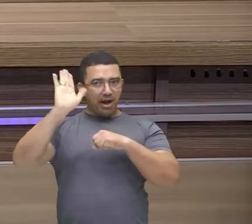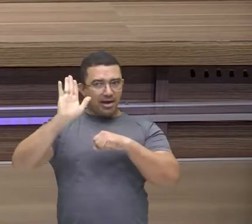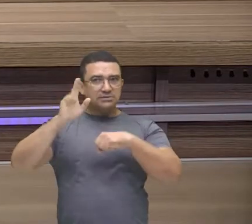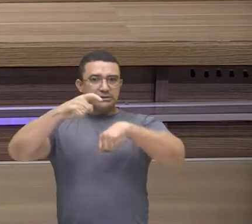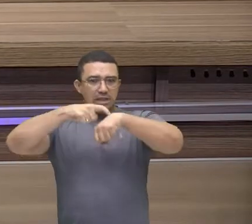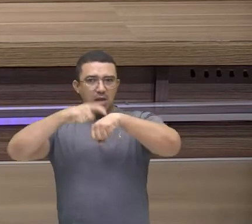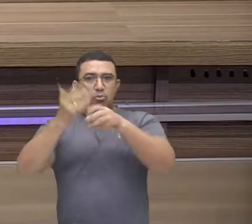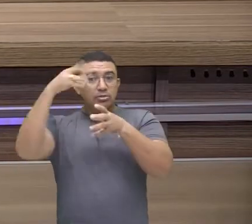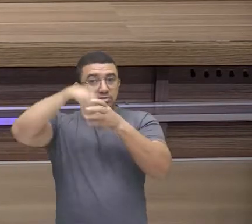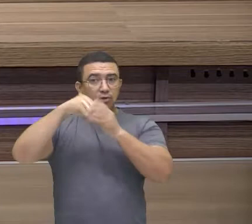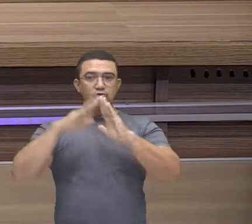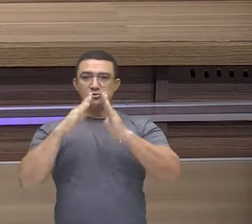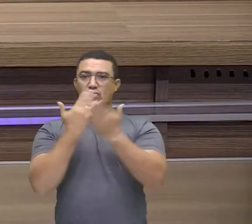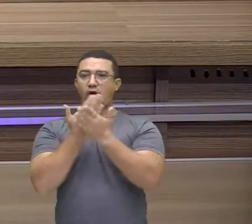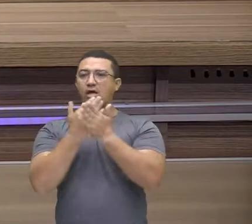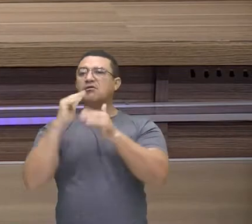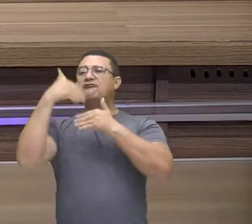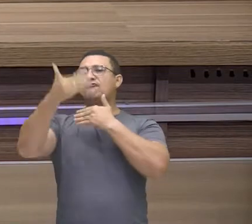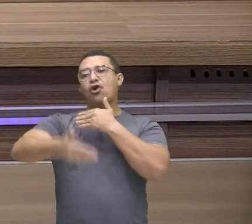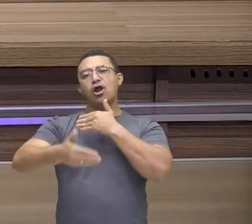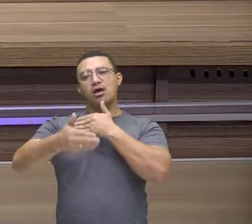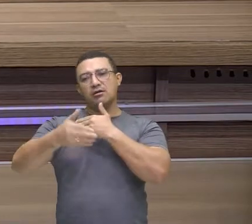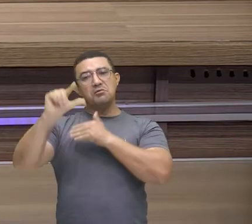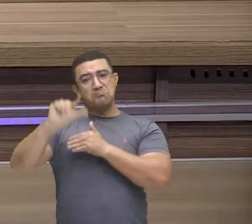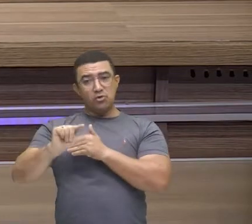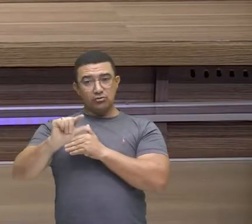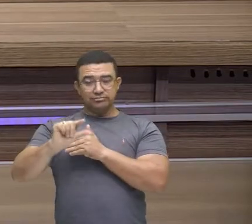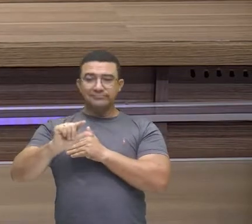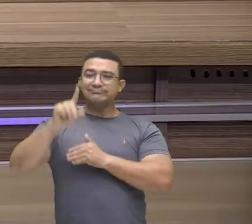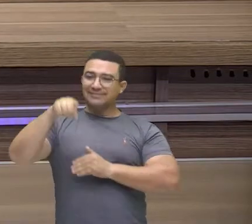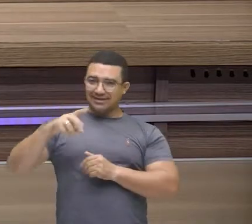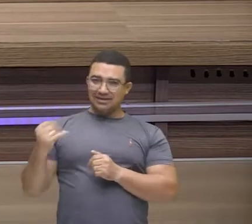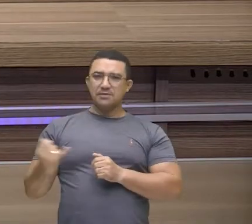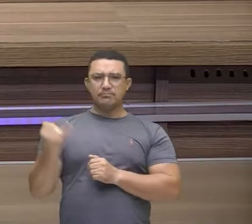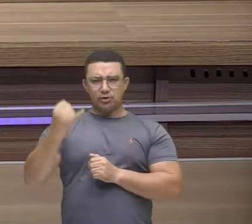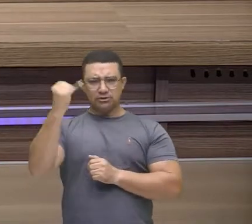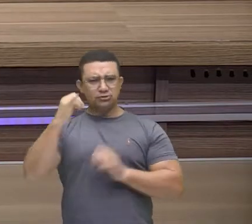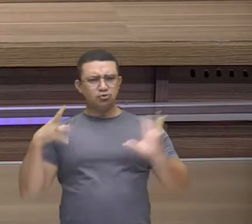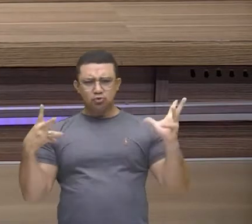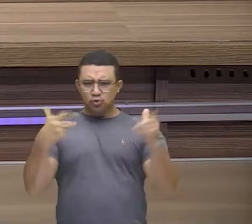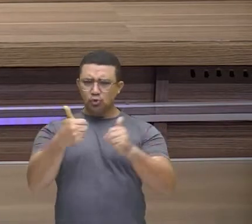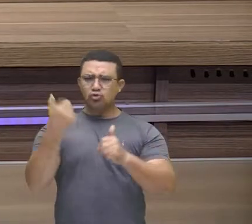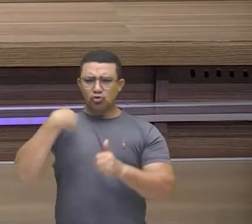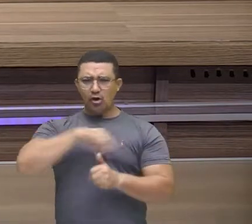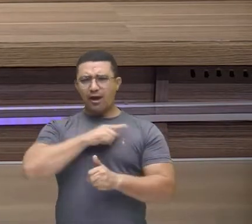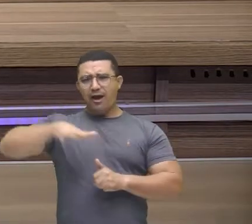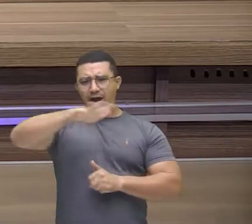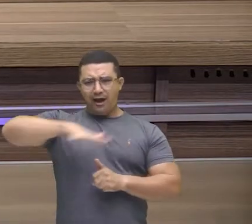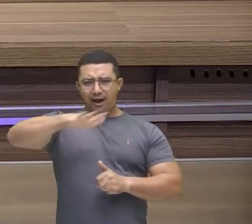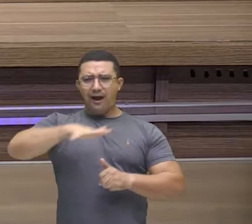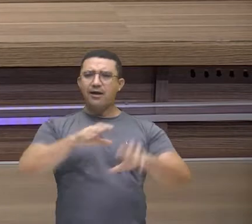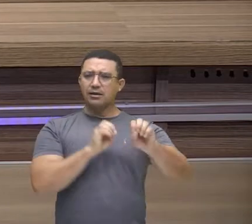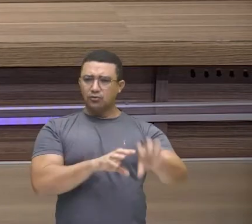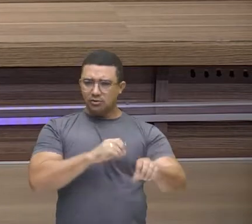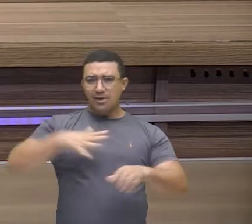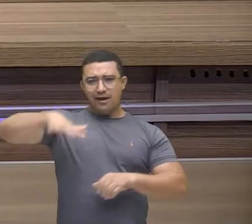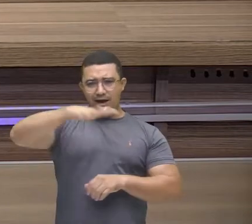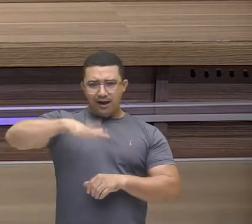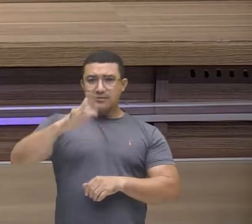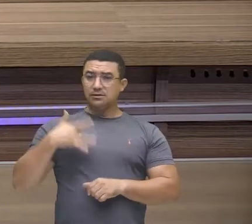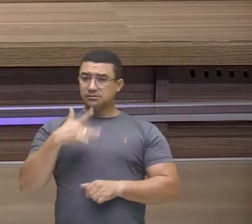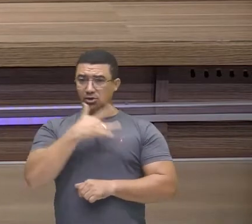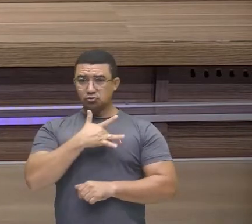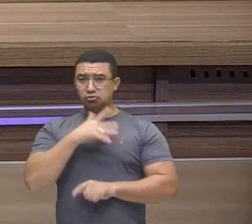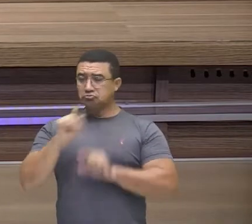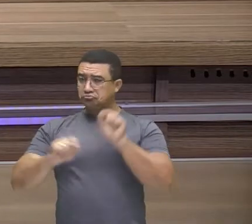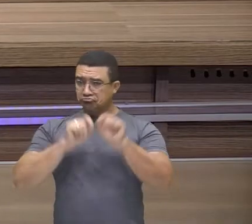fora. Daí a importância, né, de que todos nós, da área da educação, da área da saúde, façamos